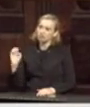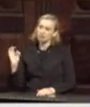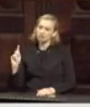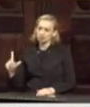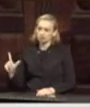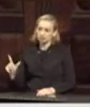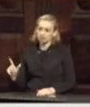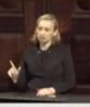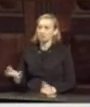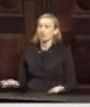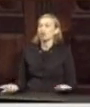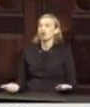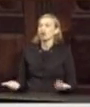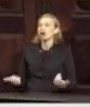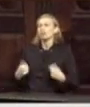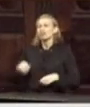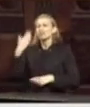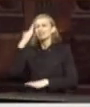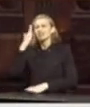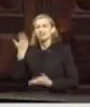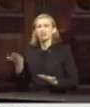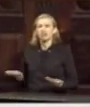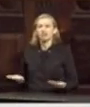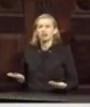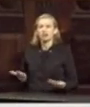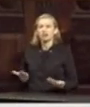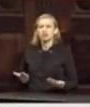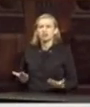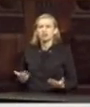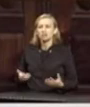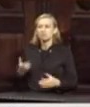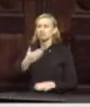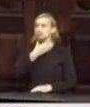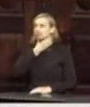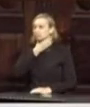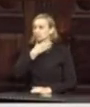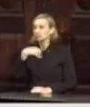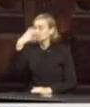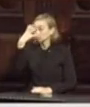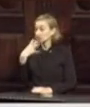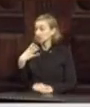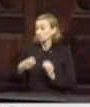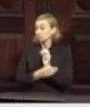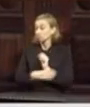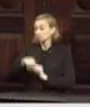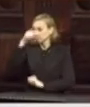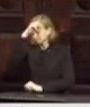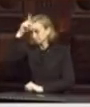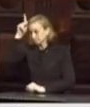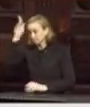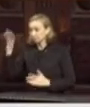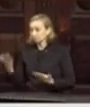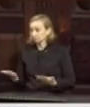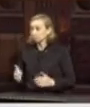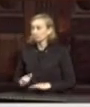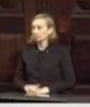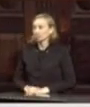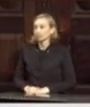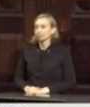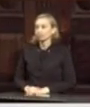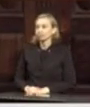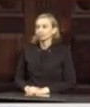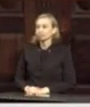de atuar e entendendo a gravidade do problema da segurança pública, que não seja